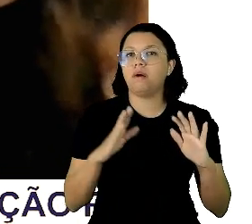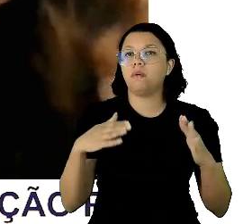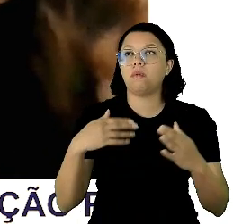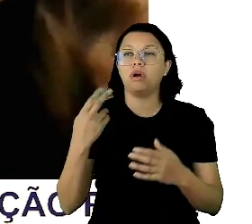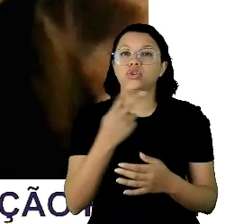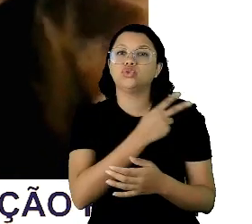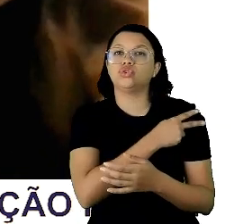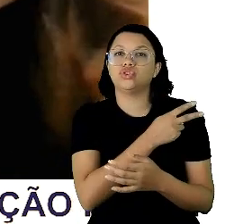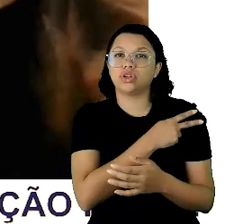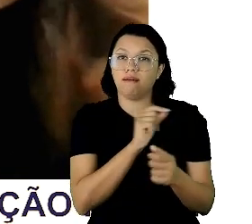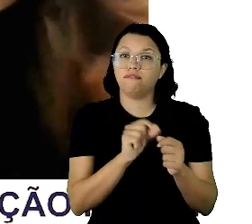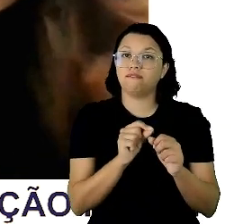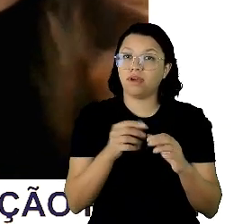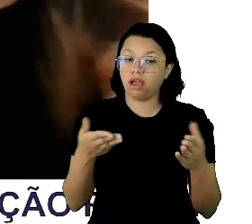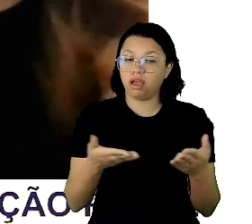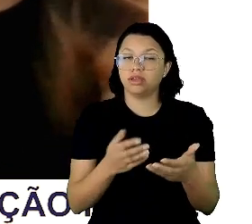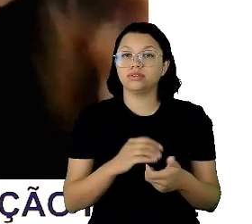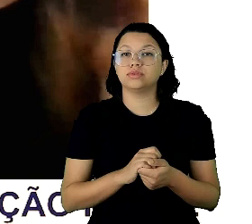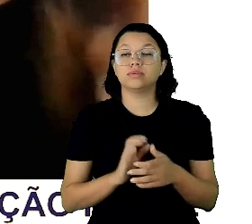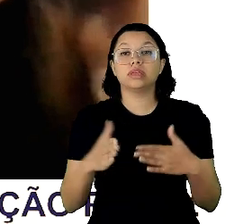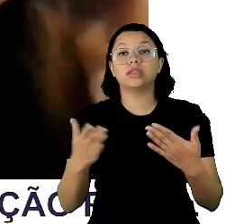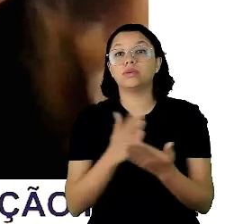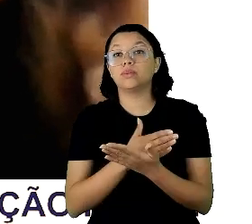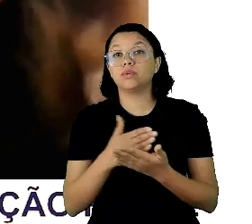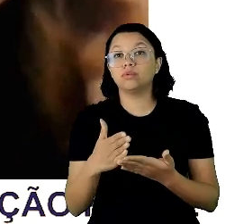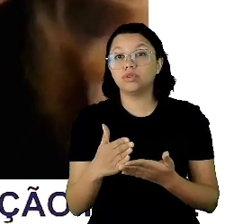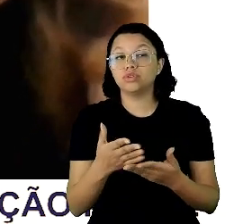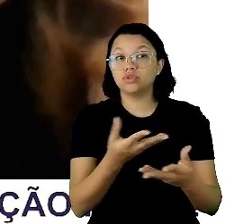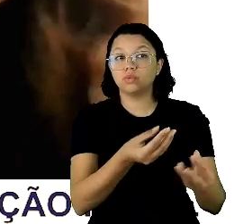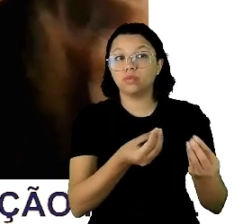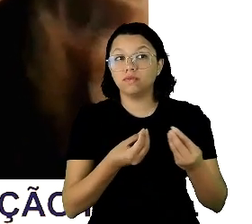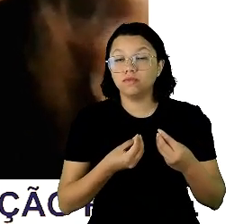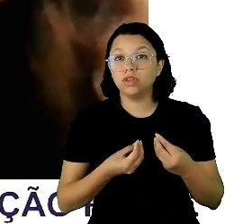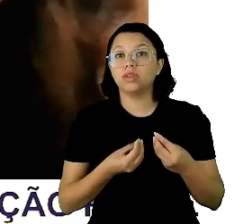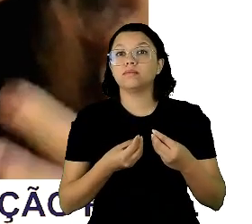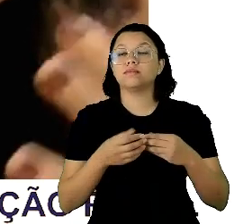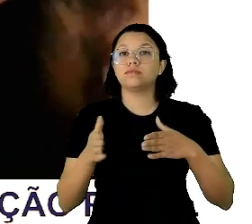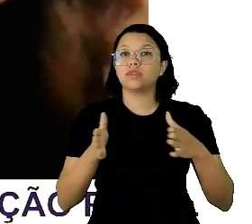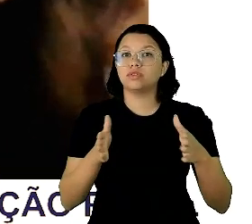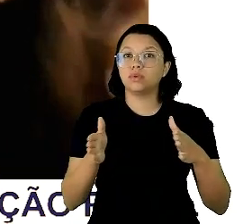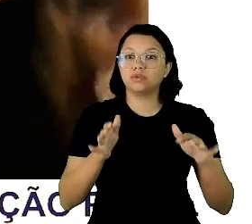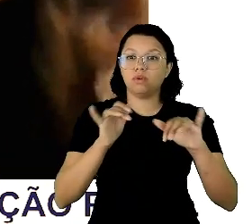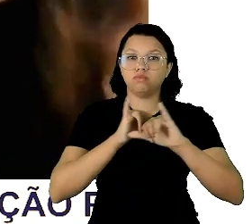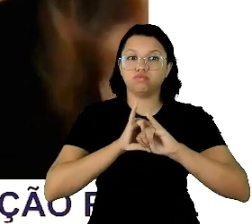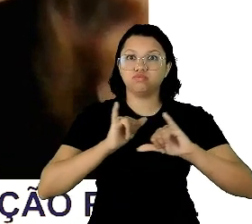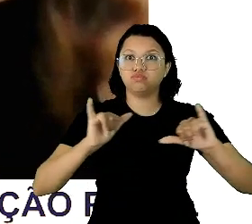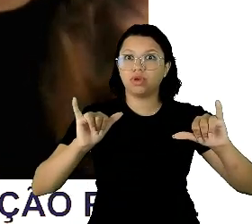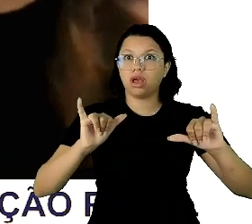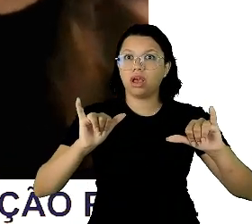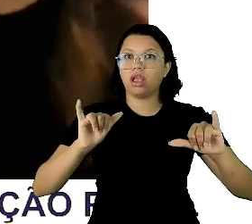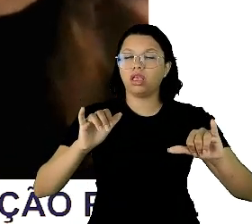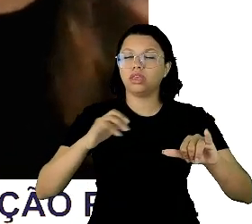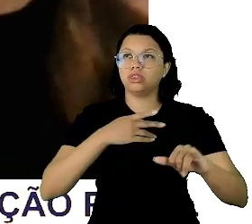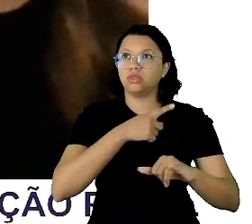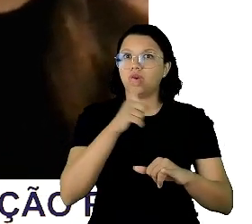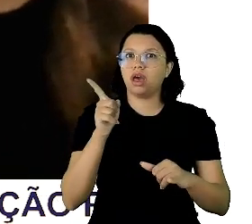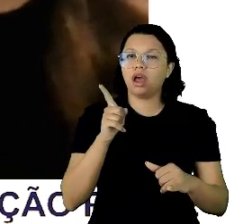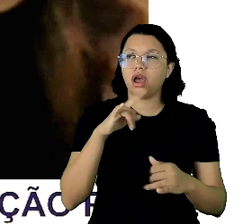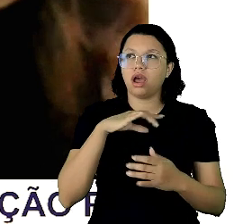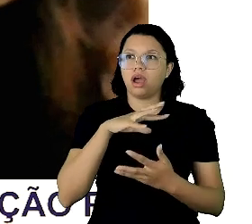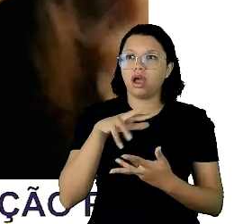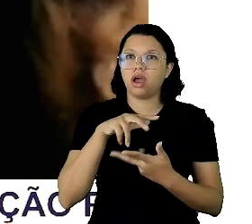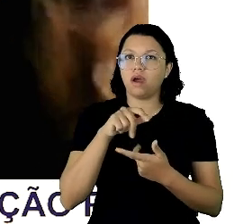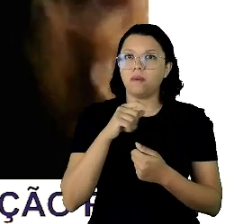comete o assédio, e aí que começaram a surgir os casos de repercussão, e viram que o crime de